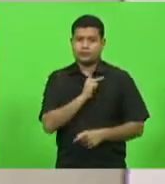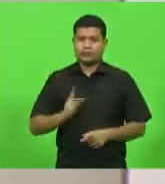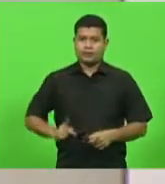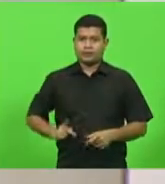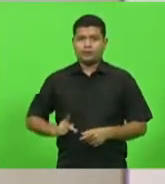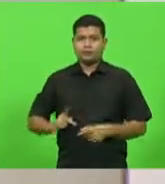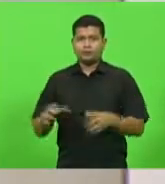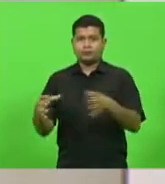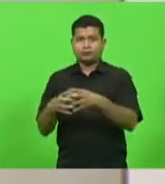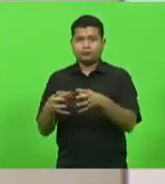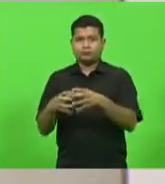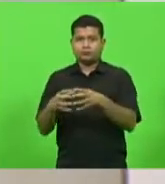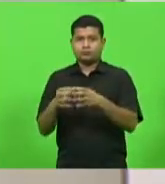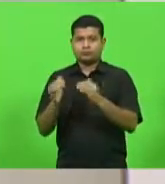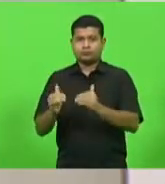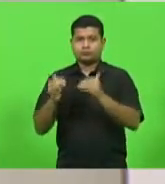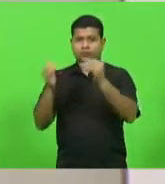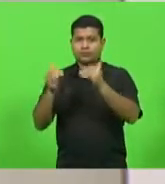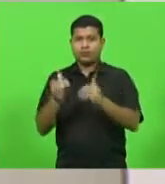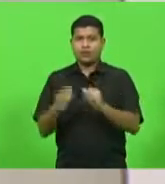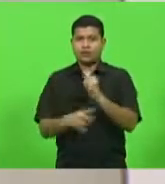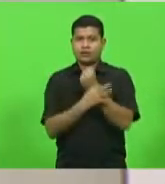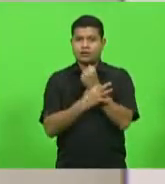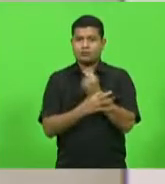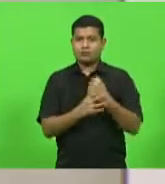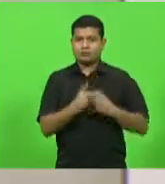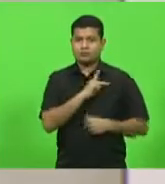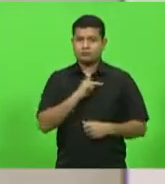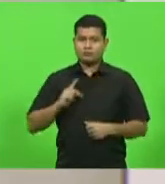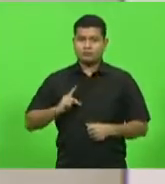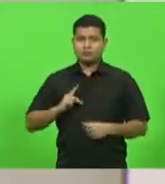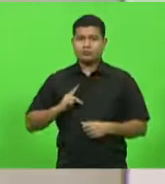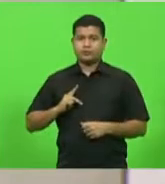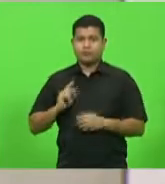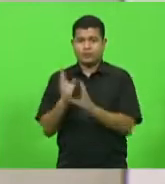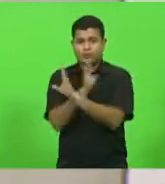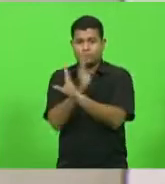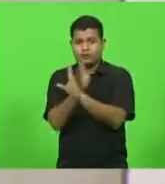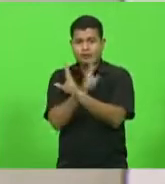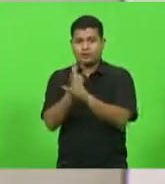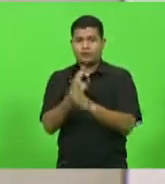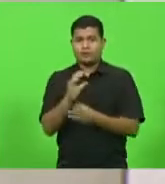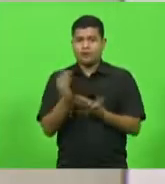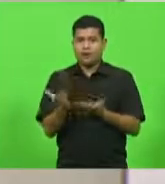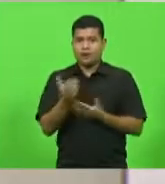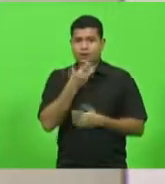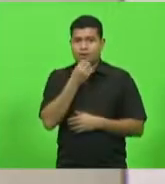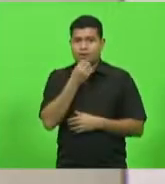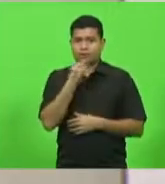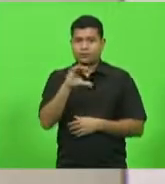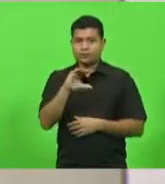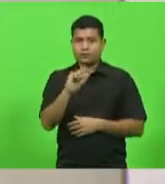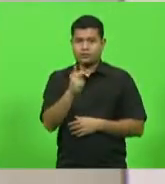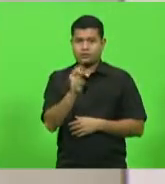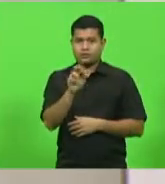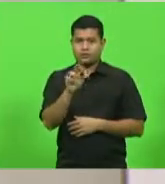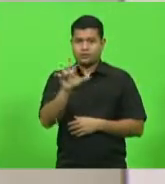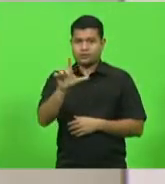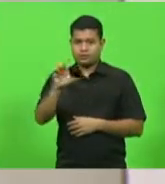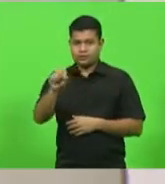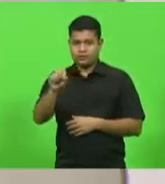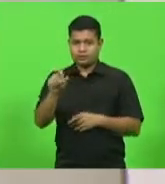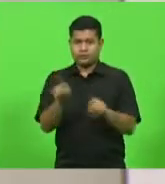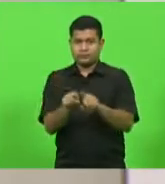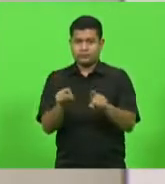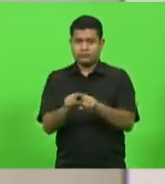Colegiado Superior de Segurança Pública e Perícia Oficial, Coronel Charles Alexandre Vieira.